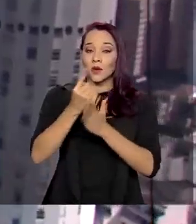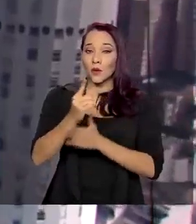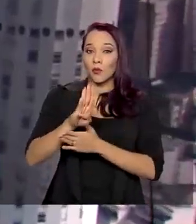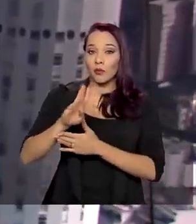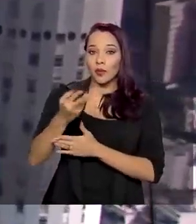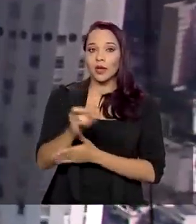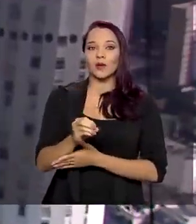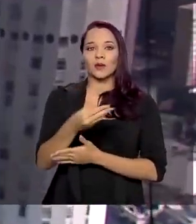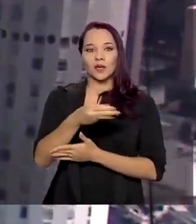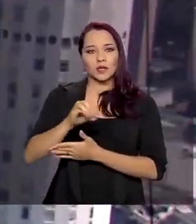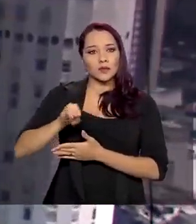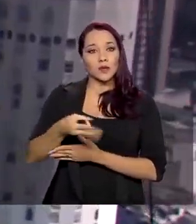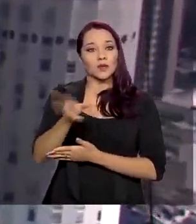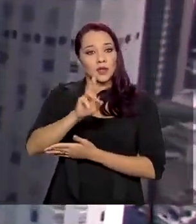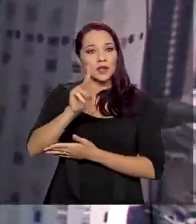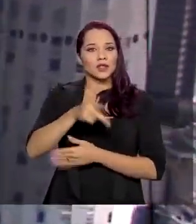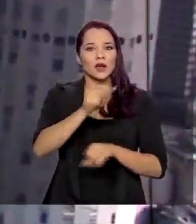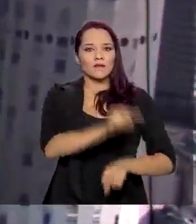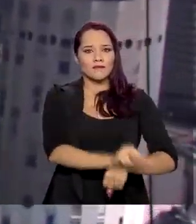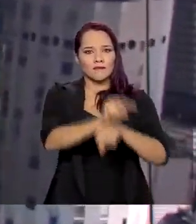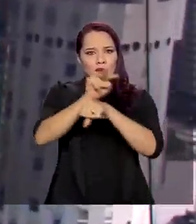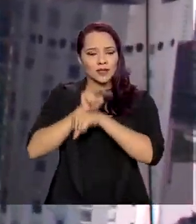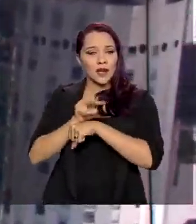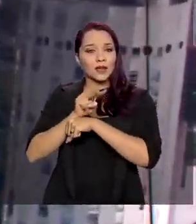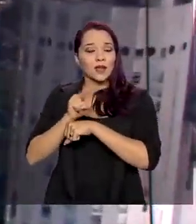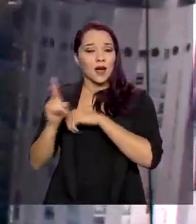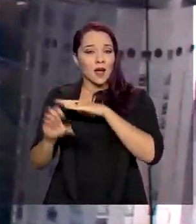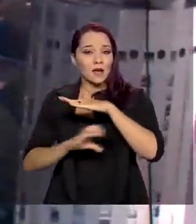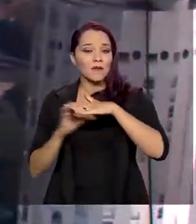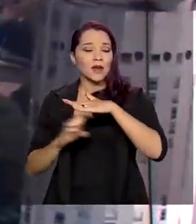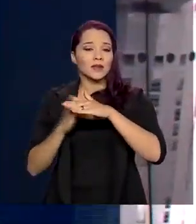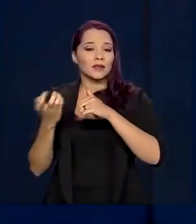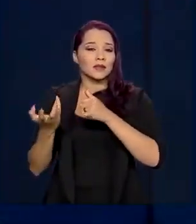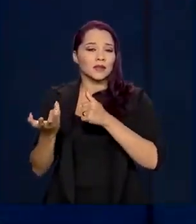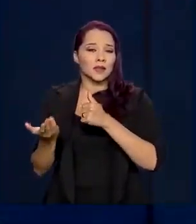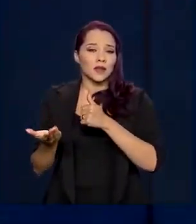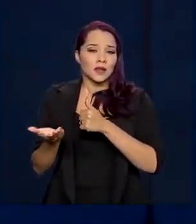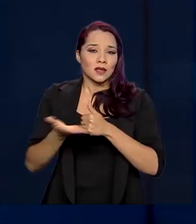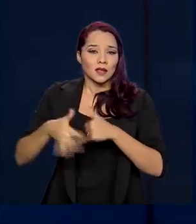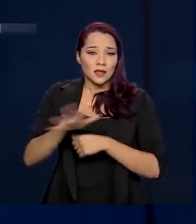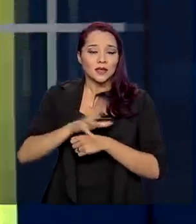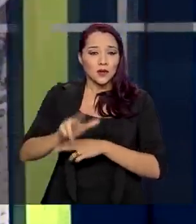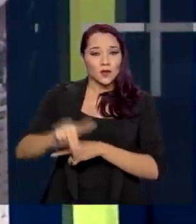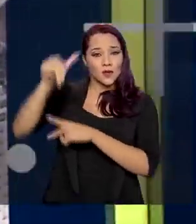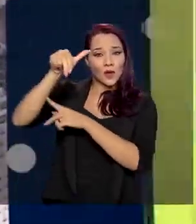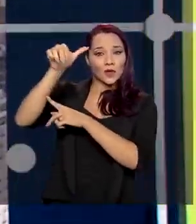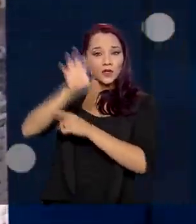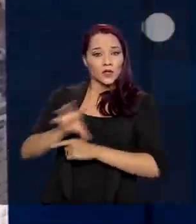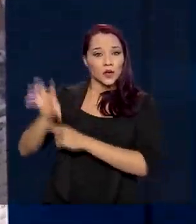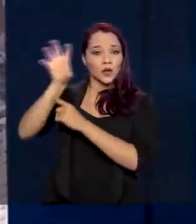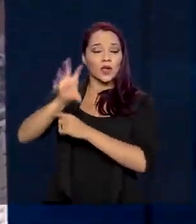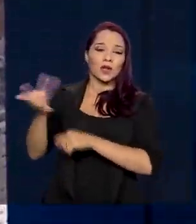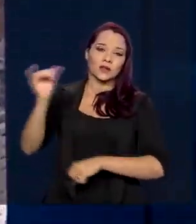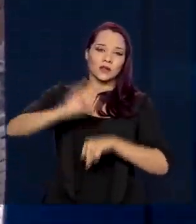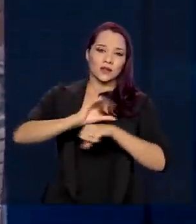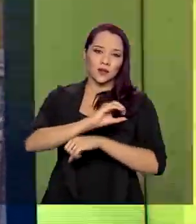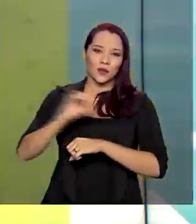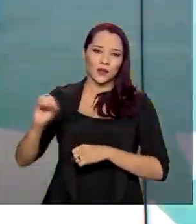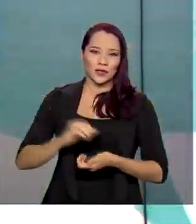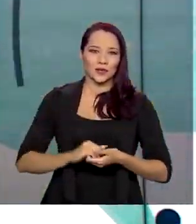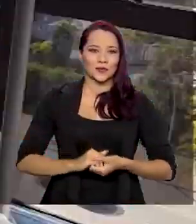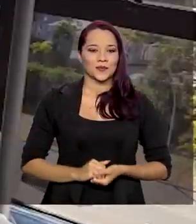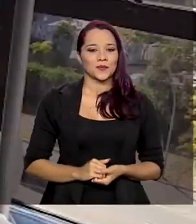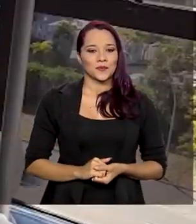bilhão já foram emprestados a pequenos e médios empresários das regiões Norte, Nordeste e Centro-Oeste.